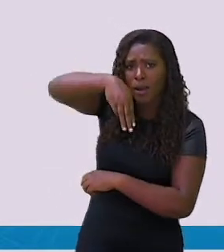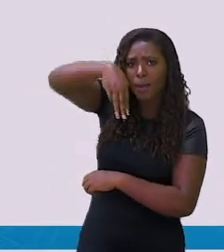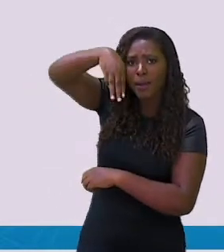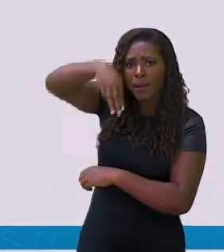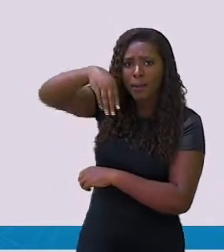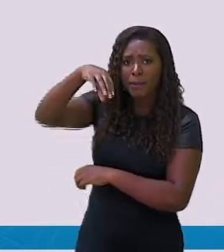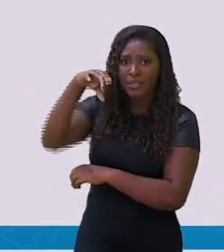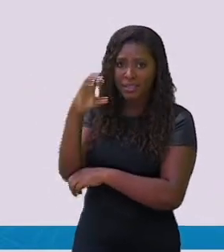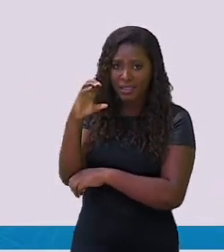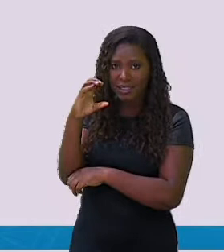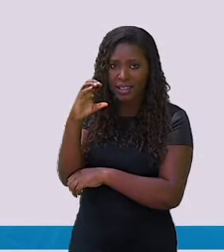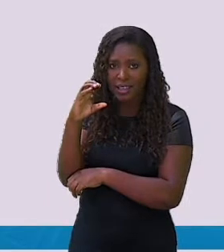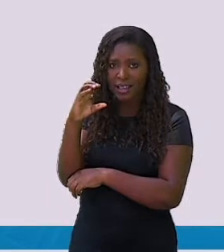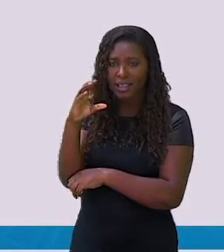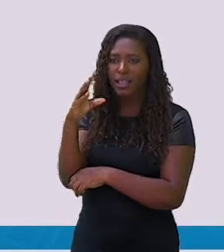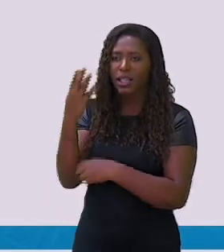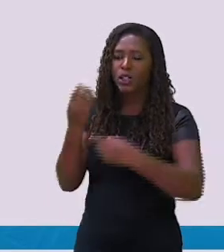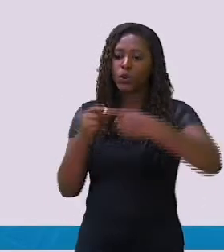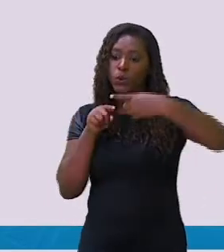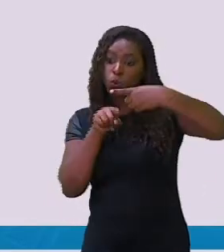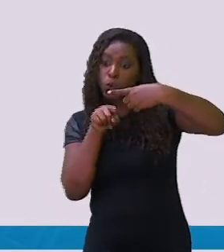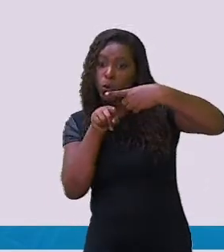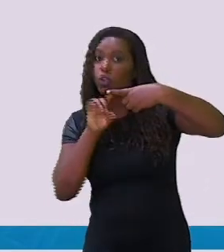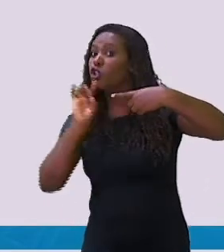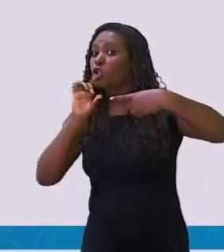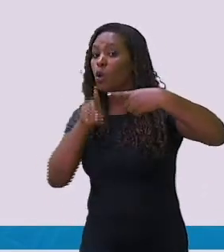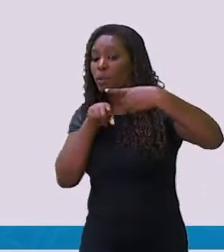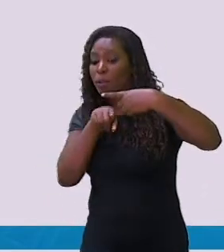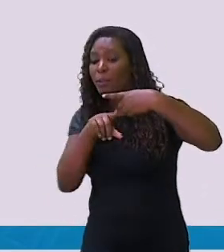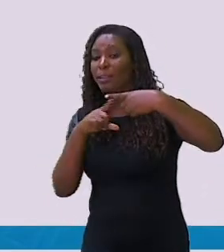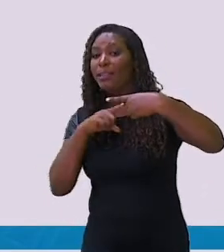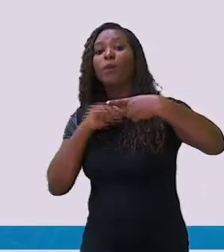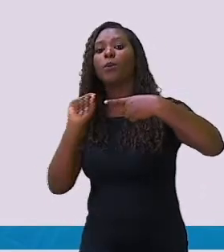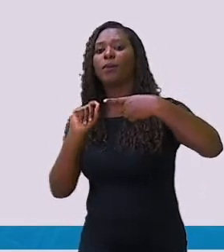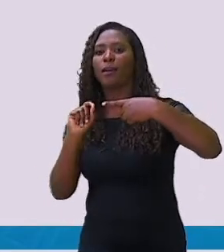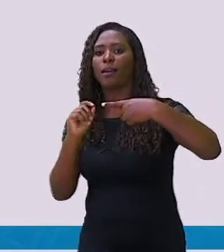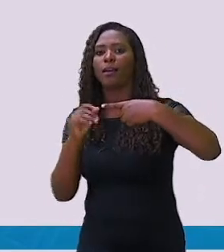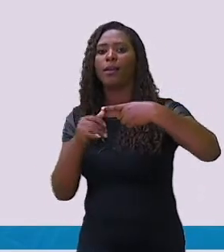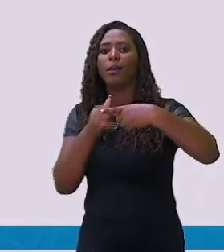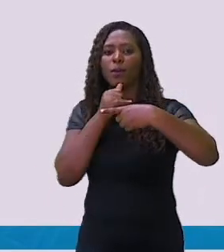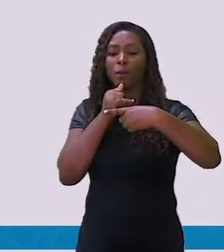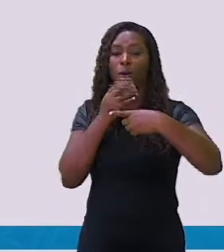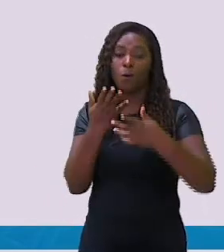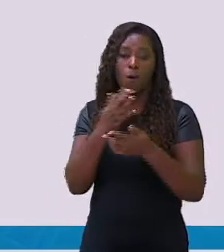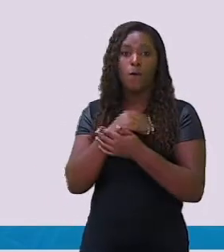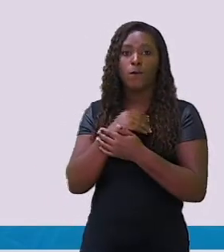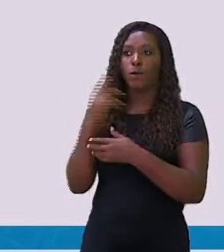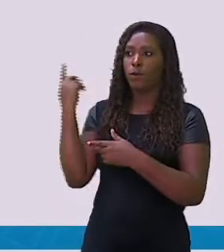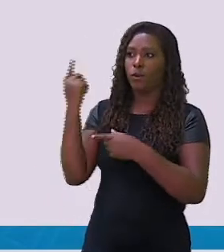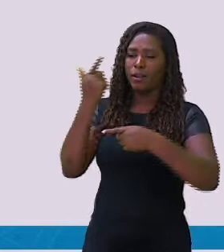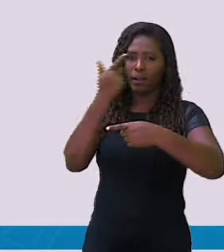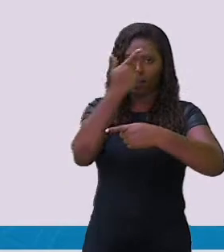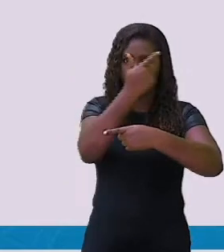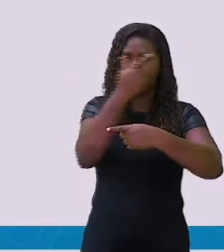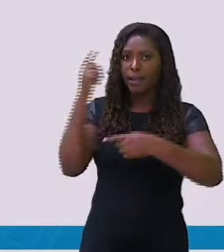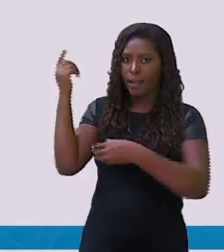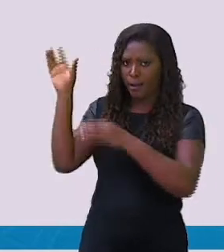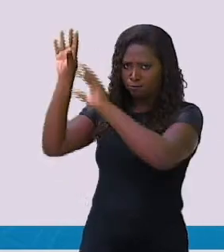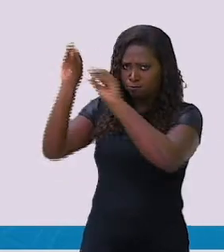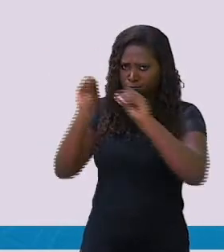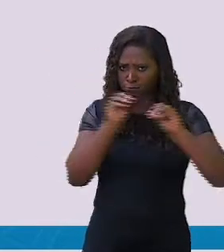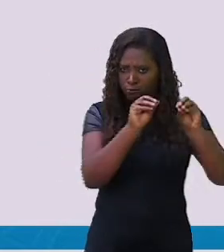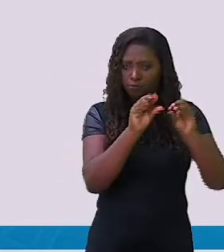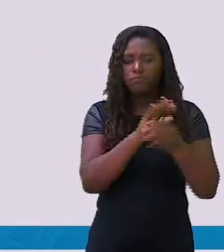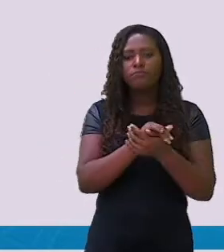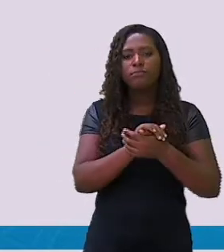o seguinte menos Cinco oitavos ou repetir aqui tá mas três décimos